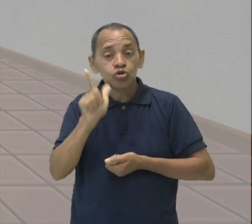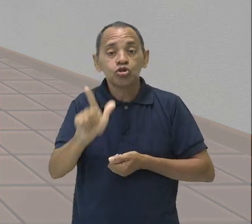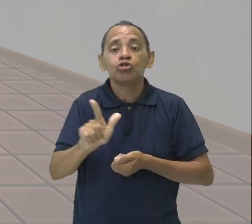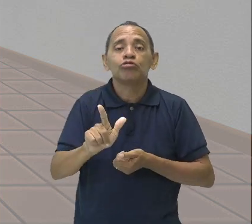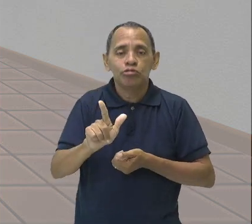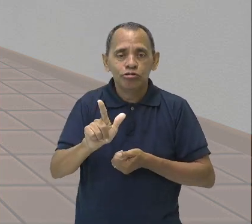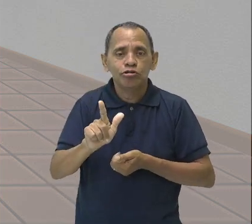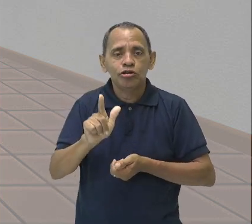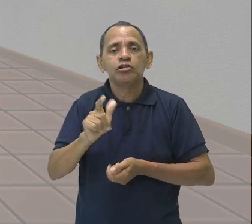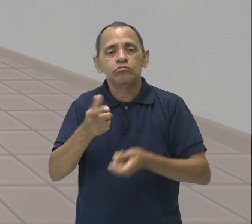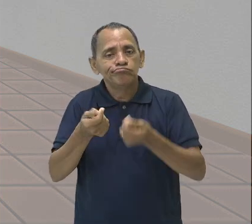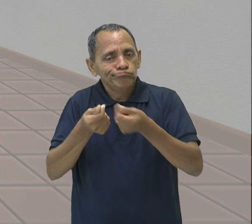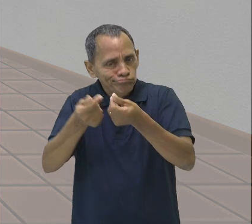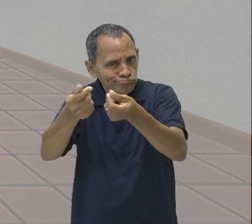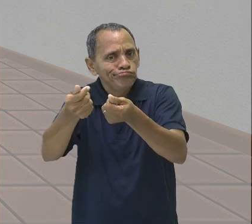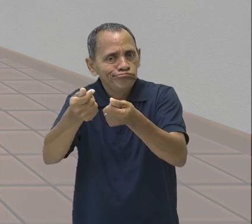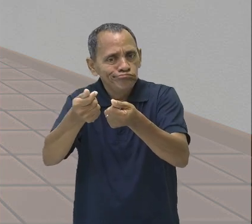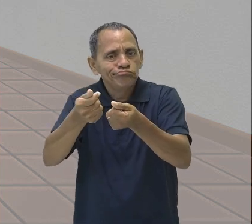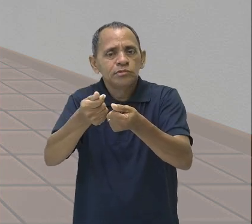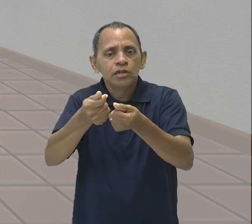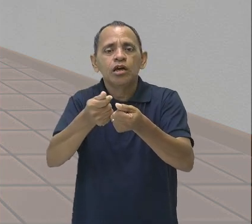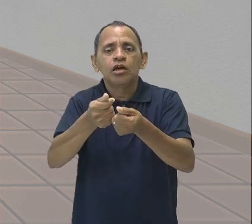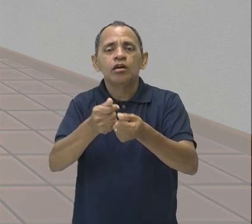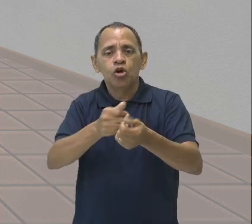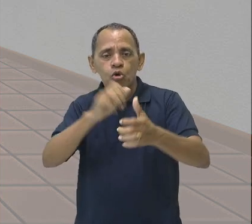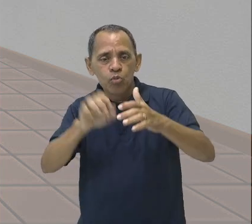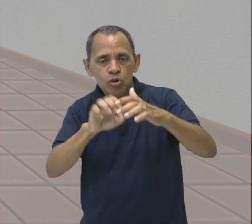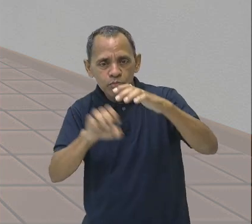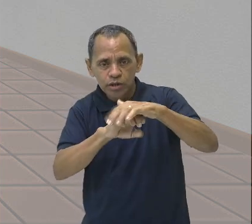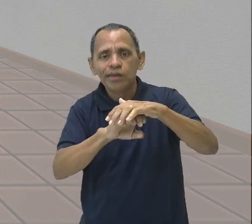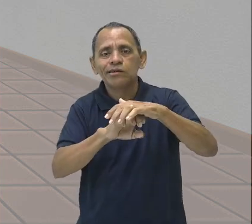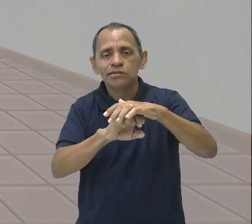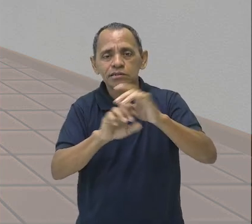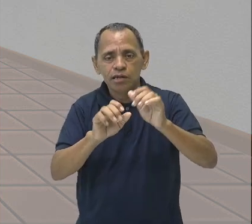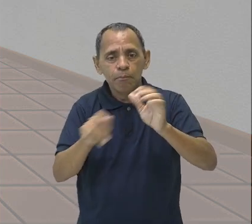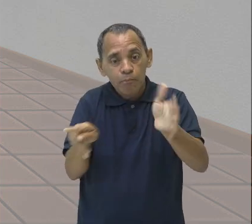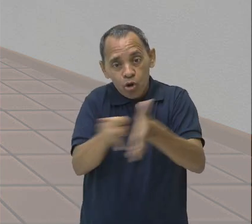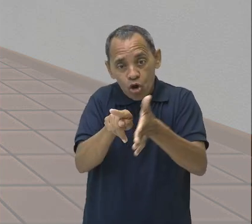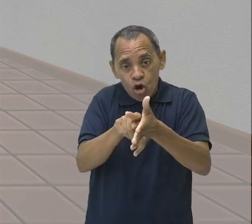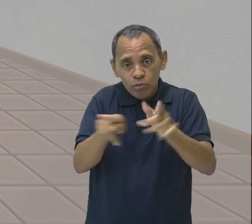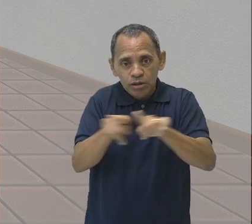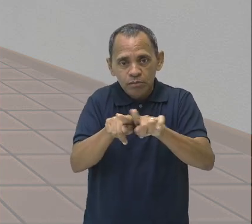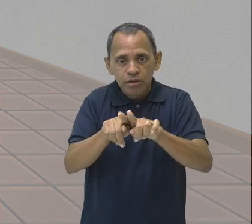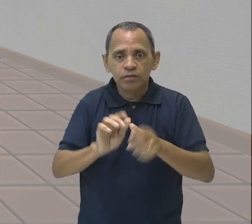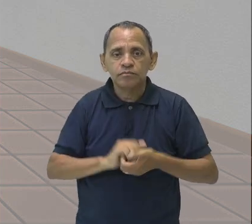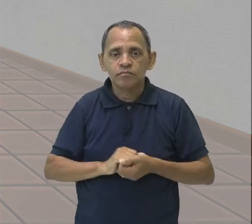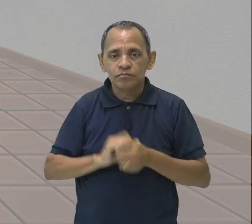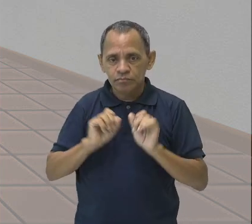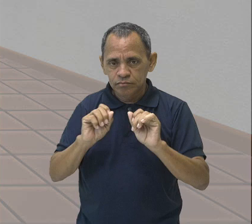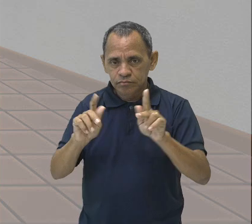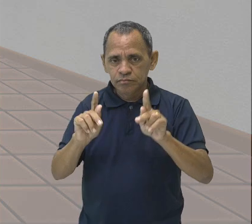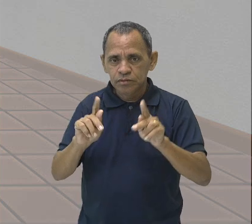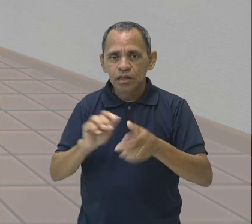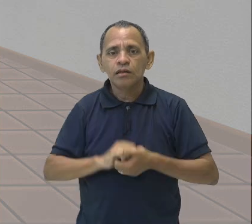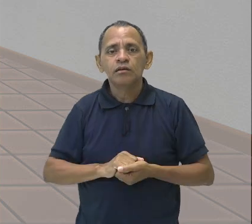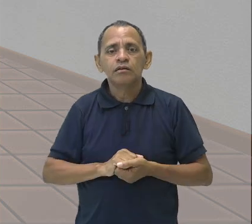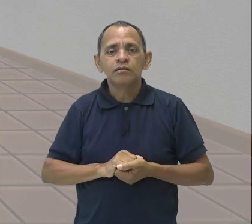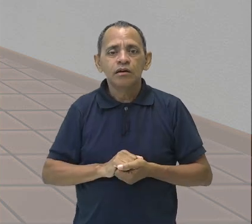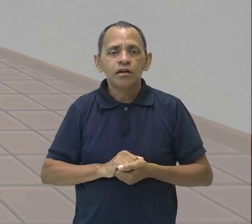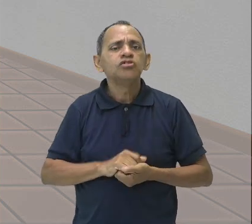do empreendedorismo. Bom, então beleza, né? Já vou fazer aqui uma padaria, decidi já,